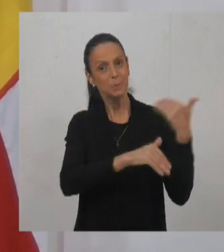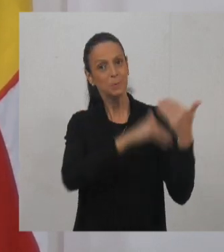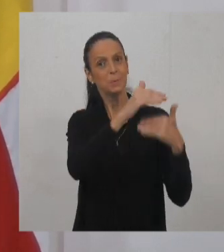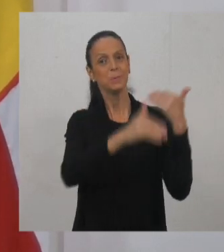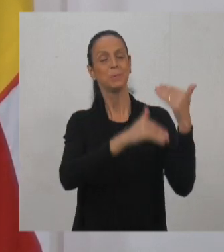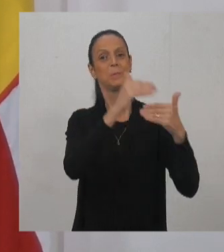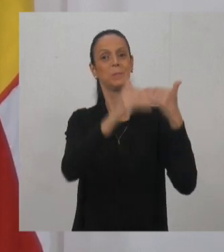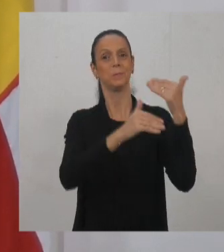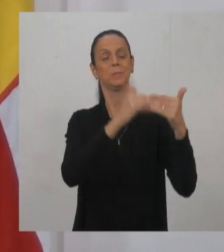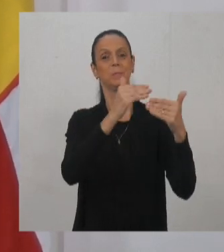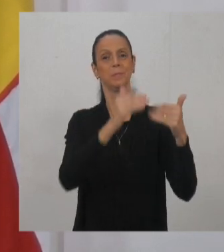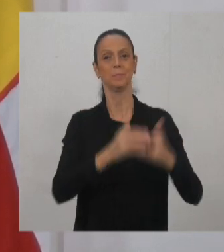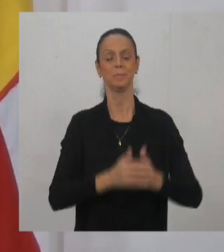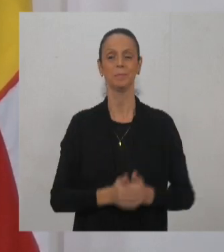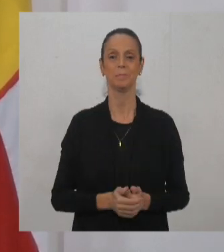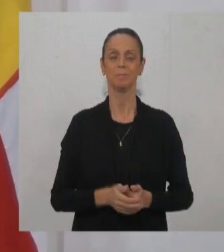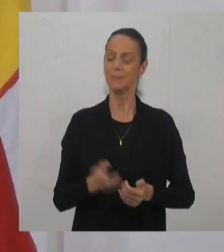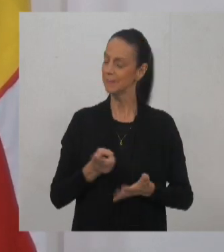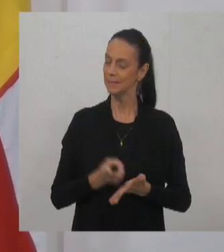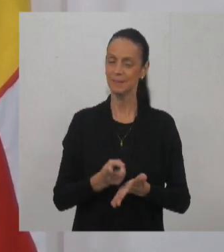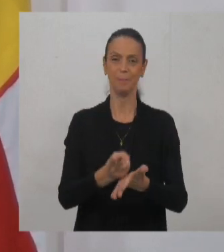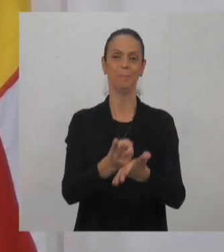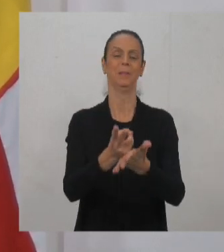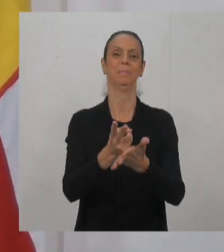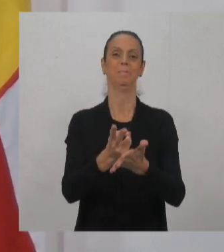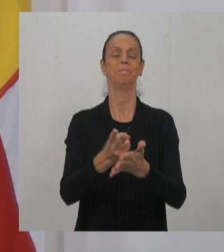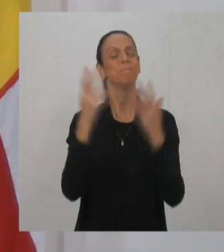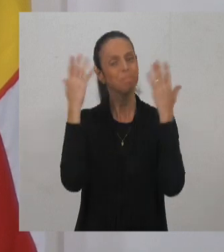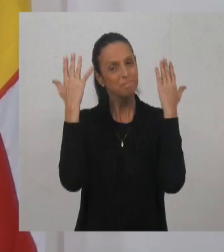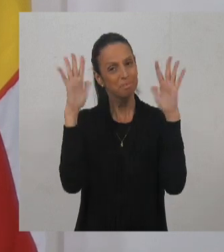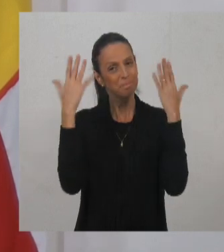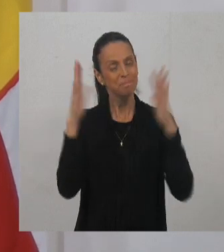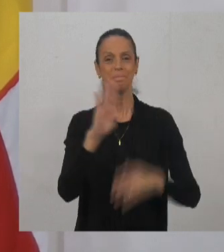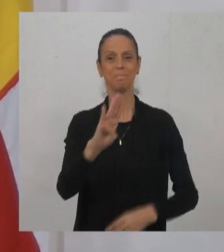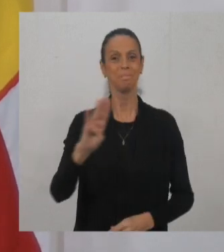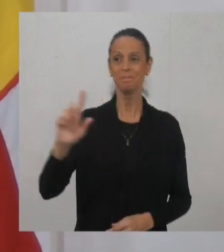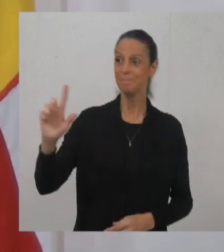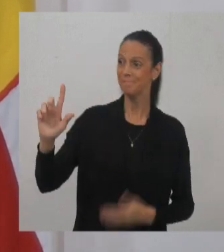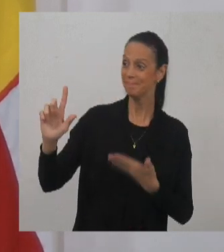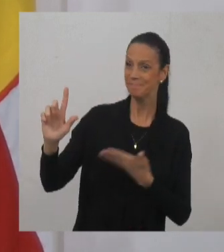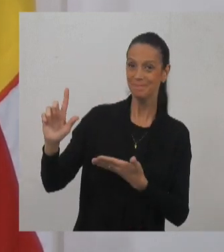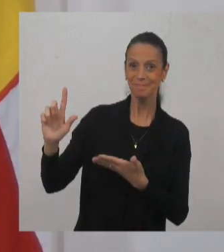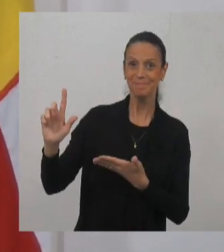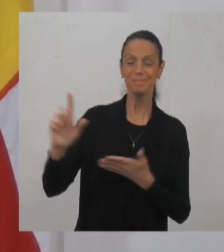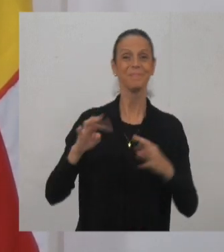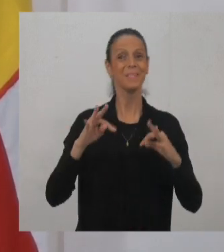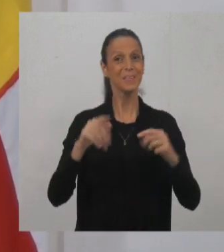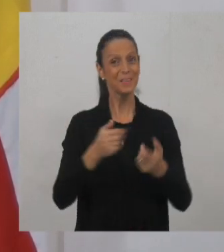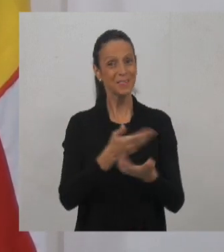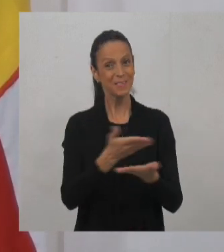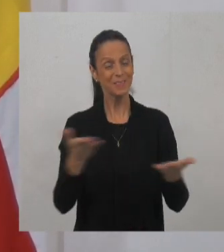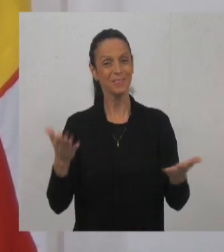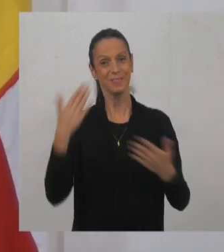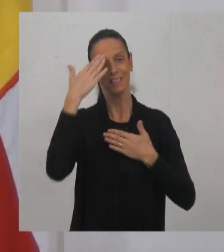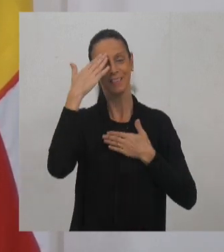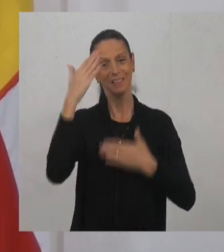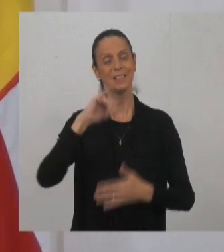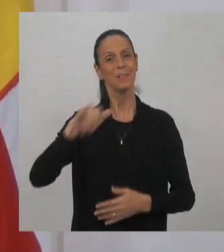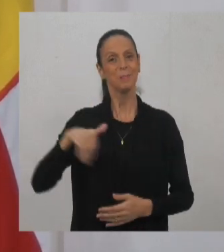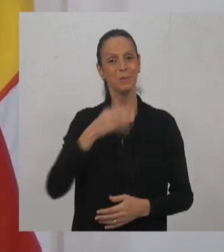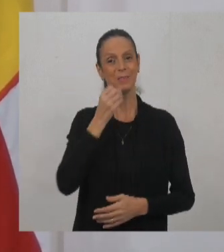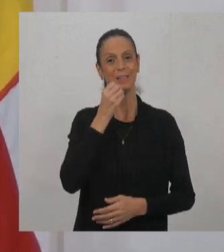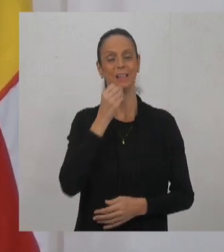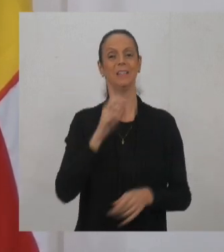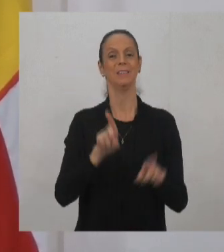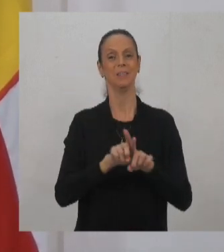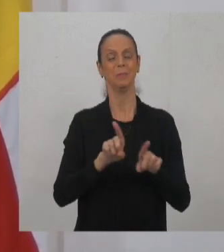crescimento sempre. Parabéns a Blumenau, parabéns a todos, e eu agradeço pela oportunidade,